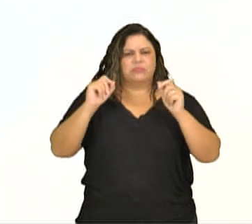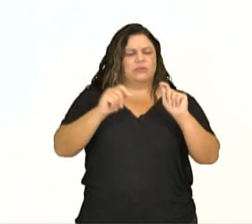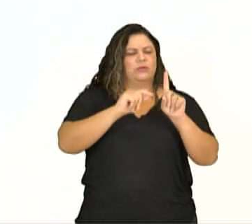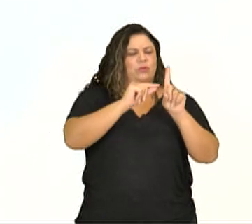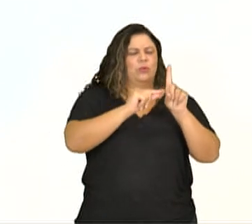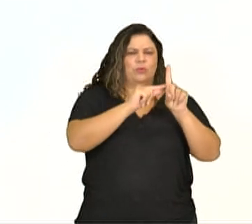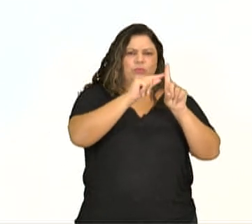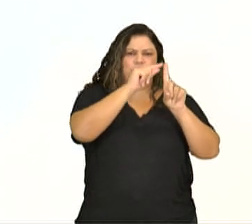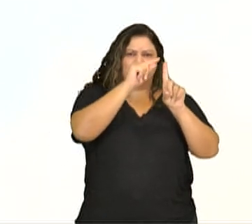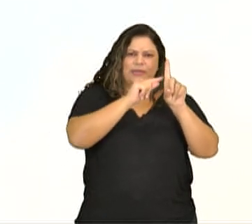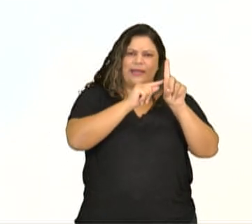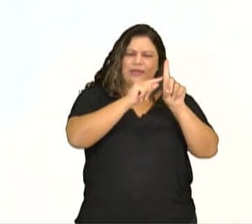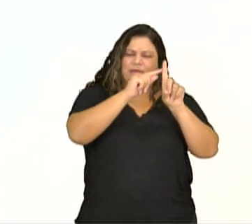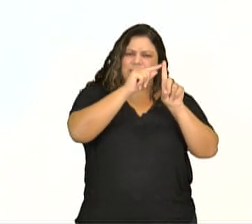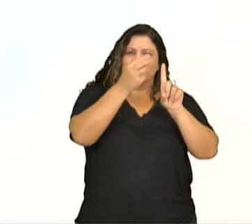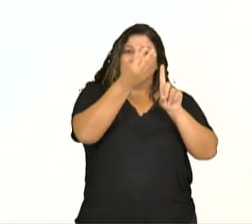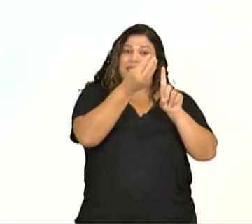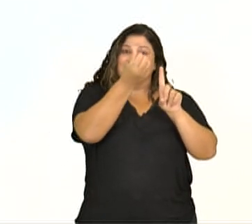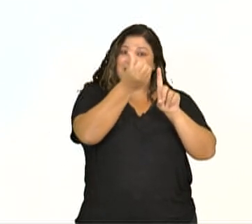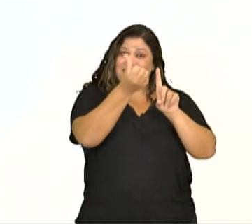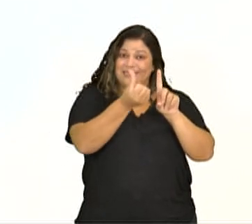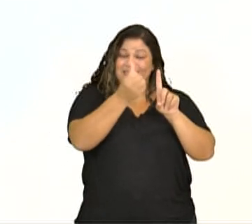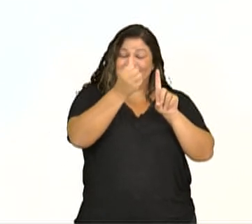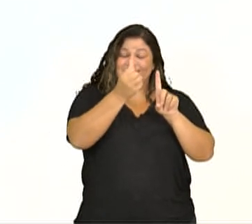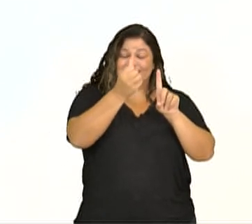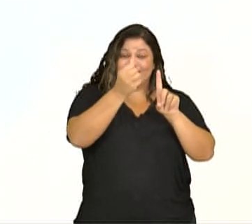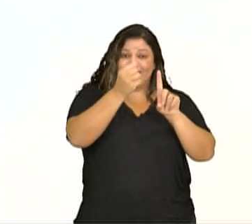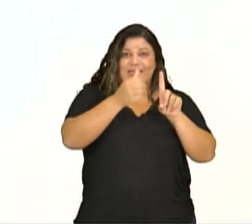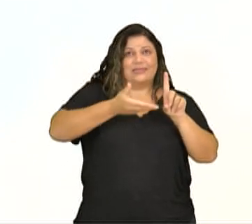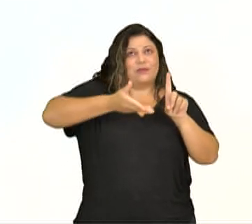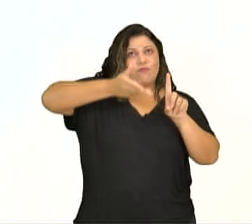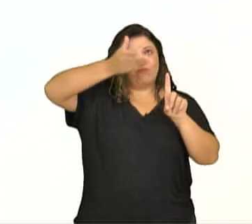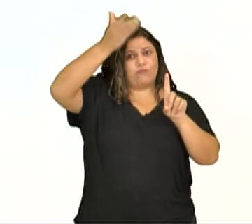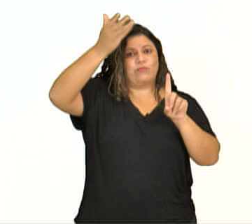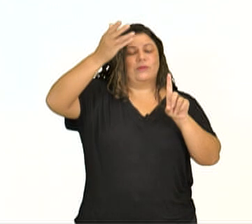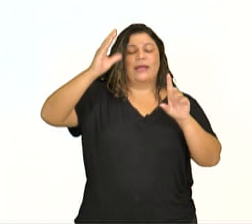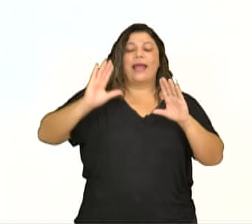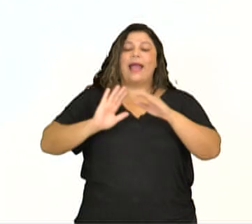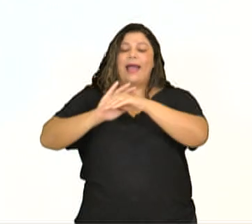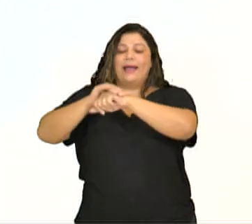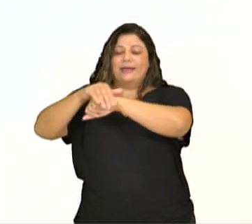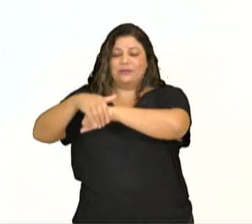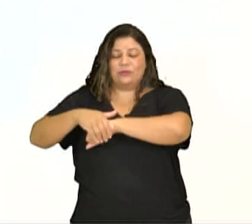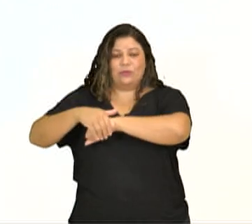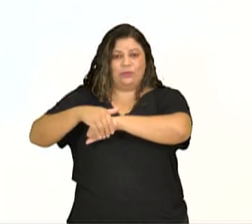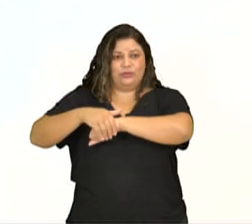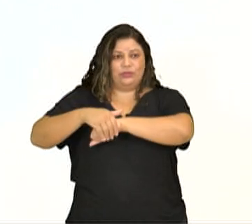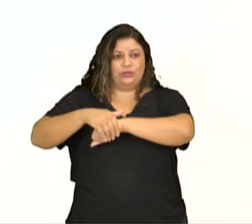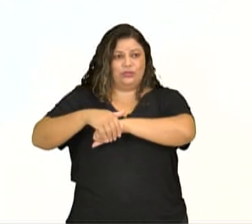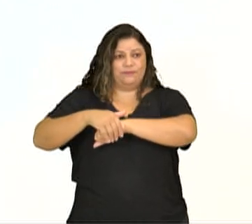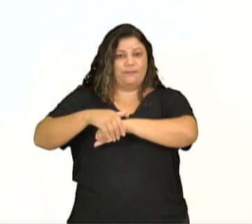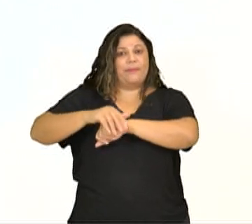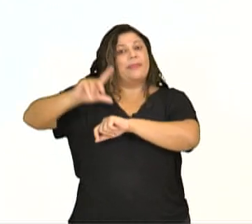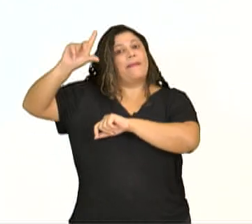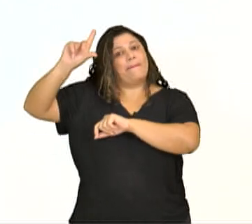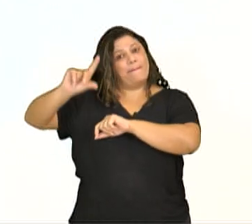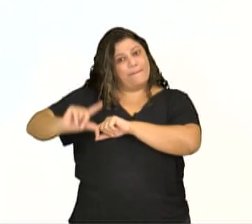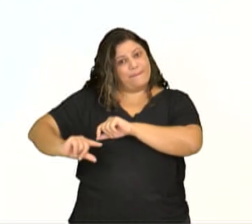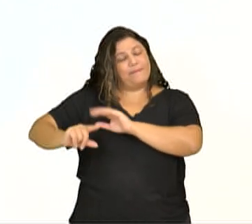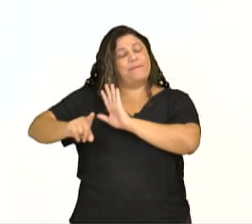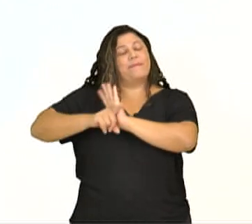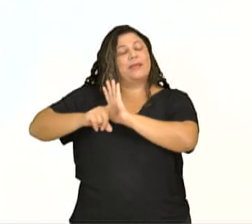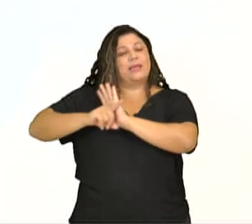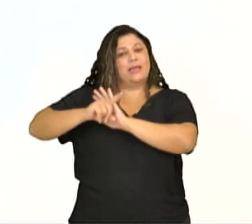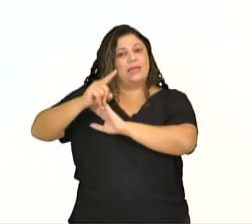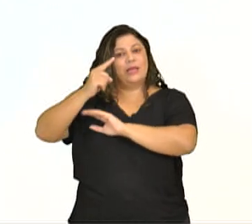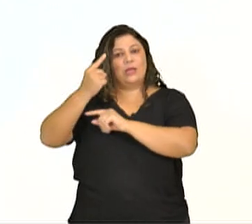graus Celsius. À noite, a temperatura baixou para 1/3 desse valor.